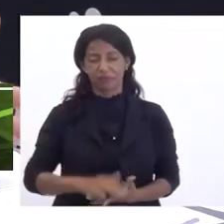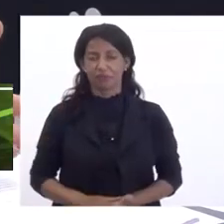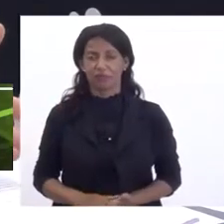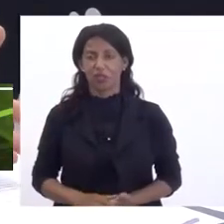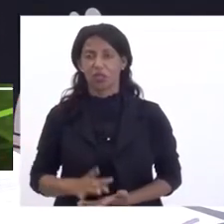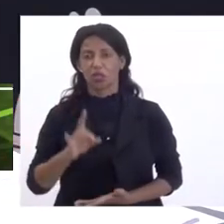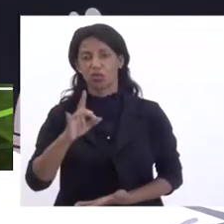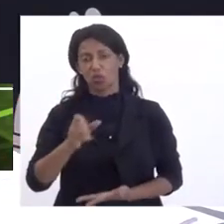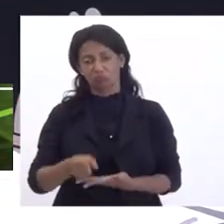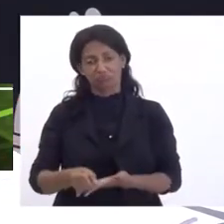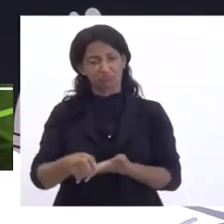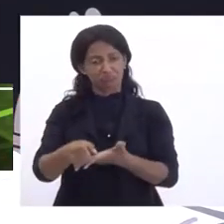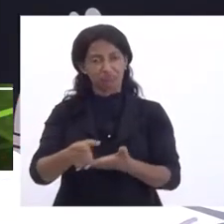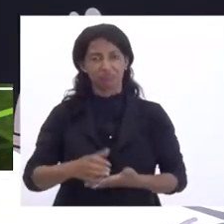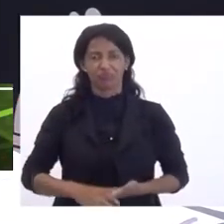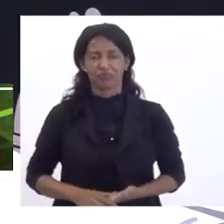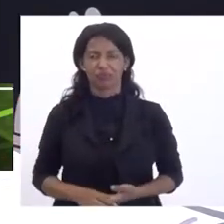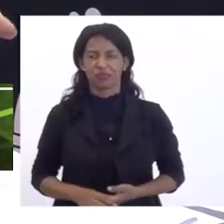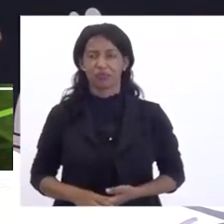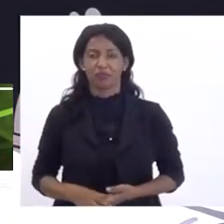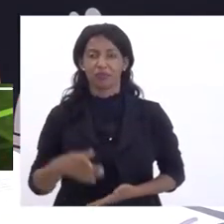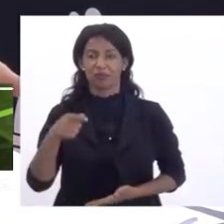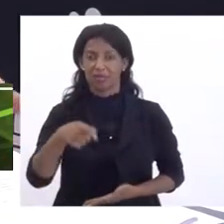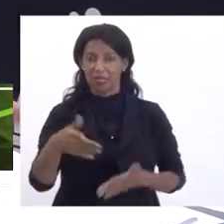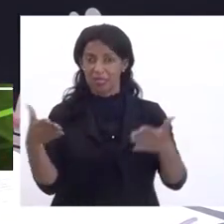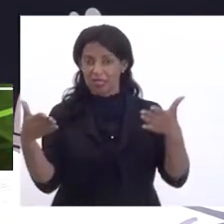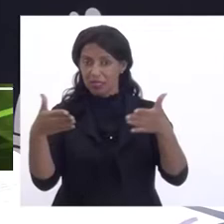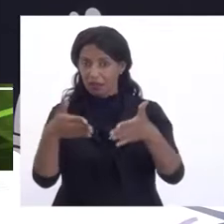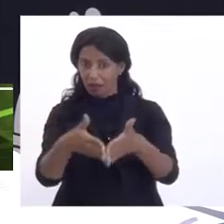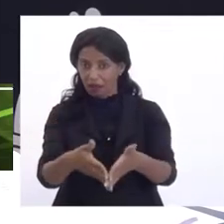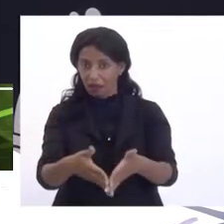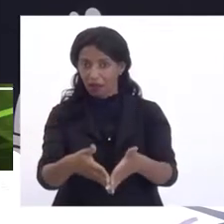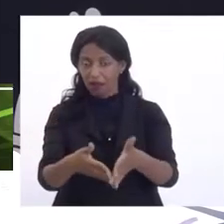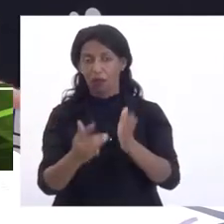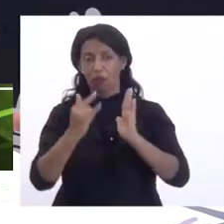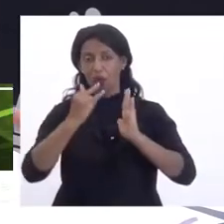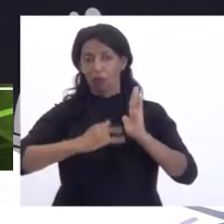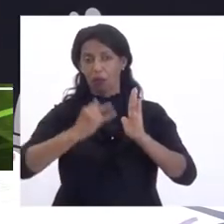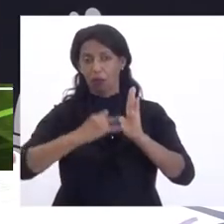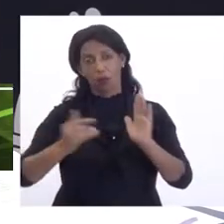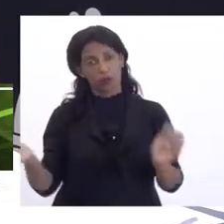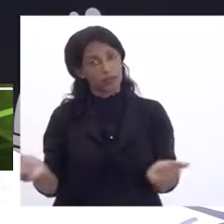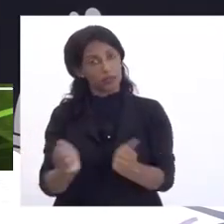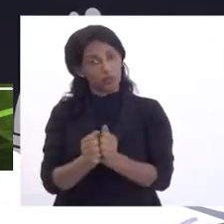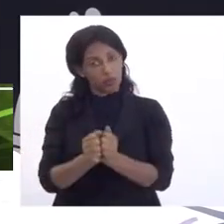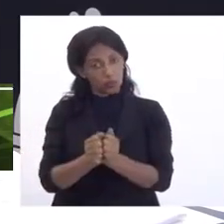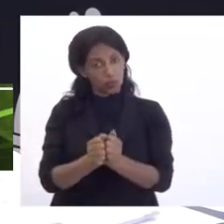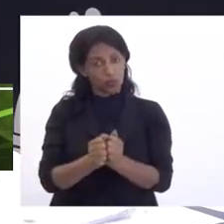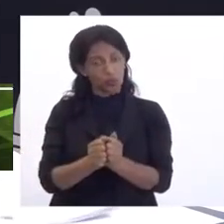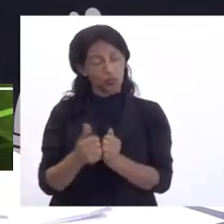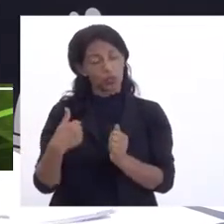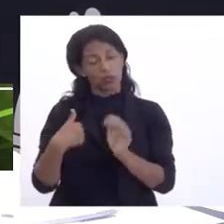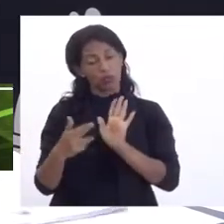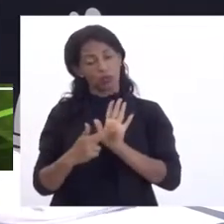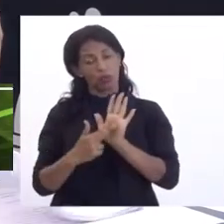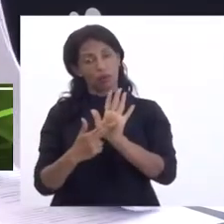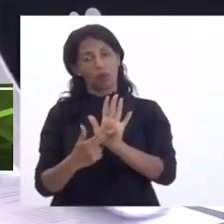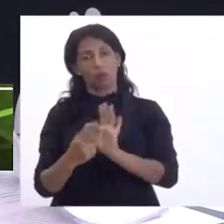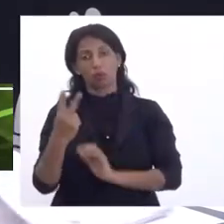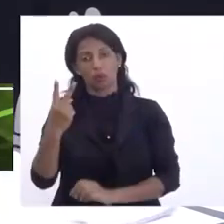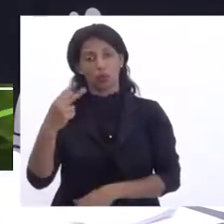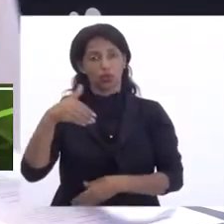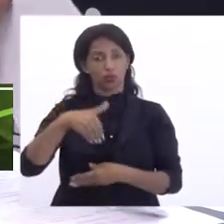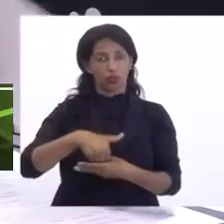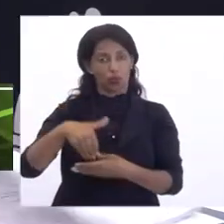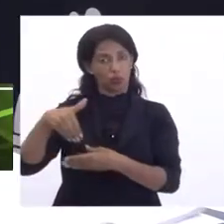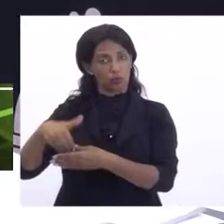aqui sustentar que, nesse caso específico, como as contas estão juntas, eu estou apresentando dois votos,